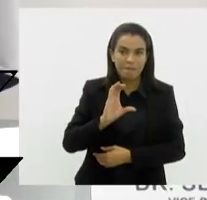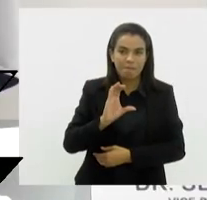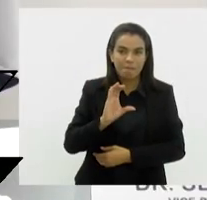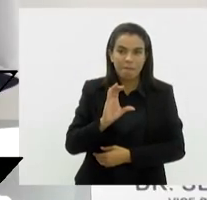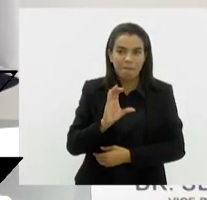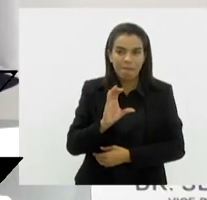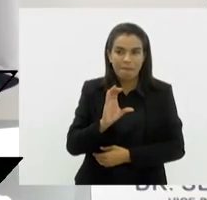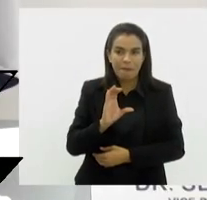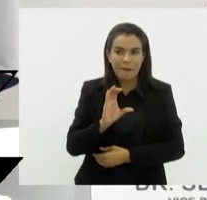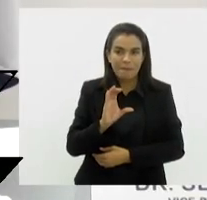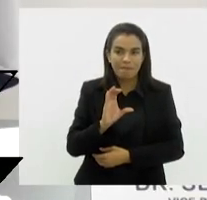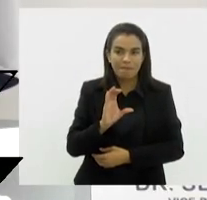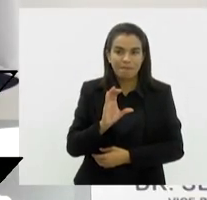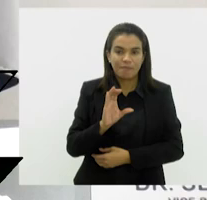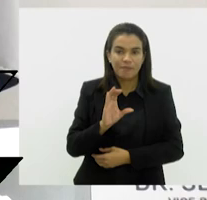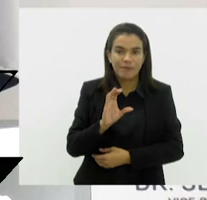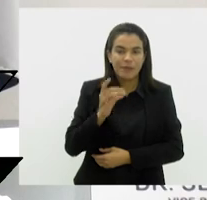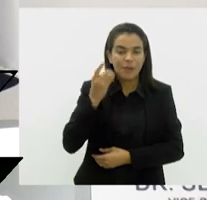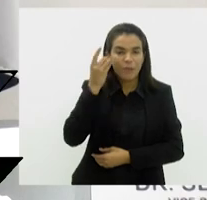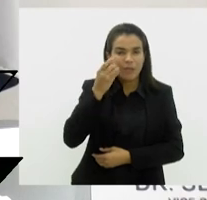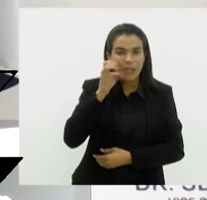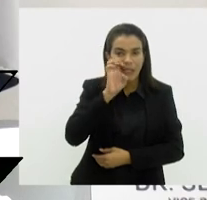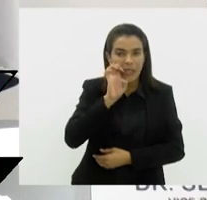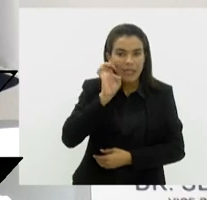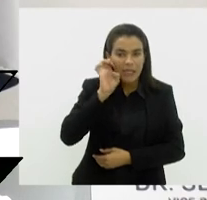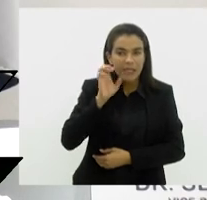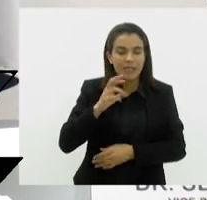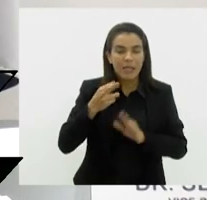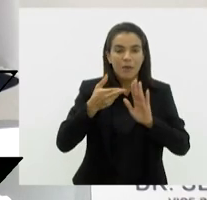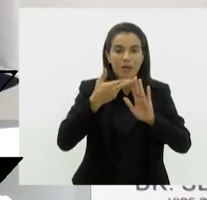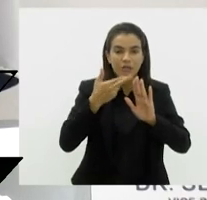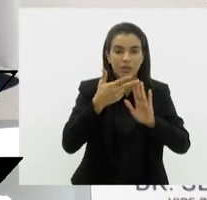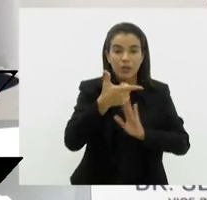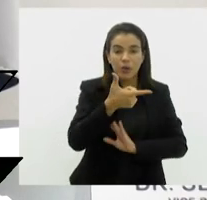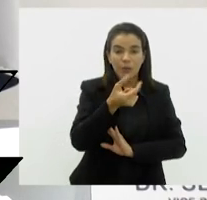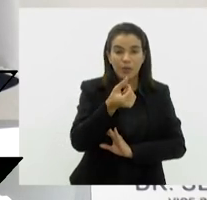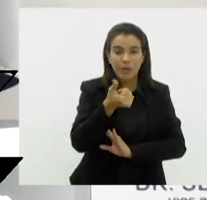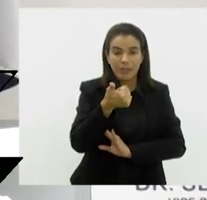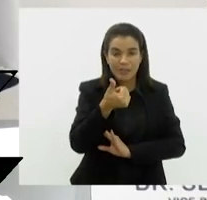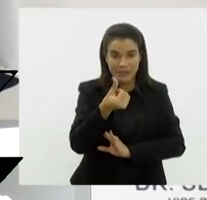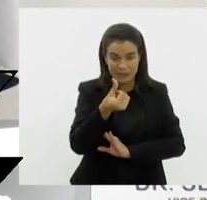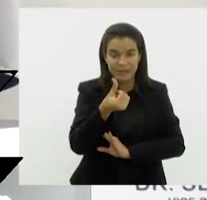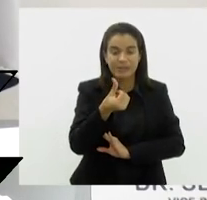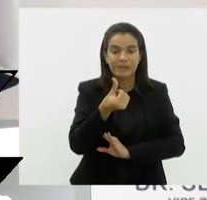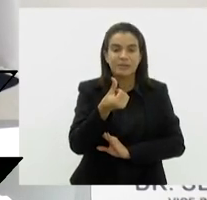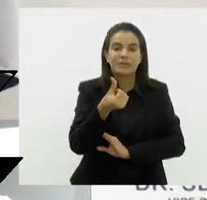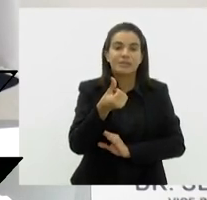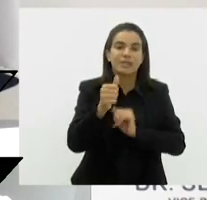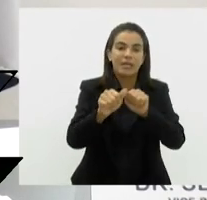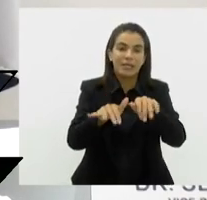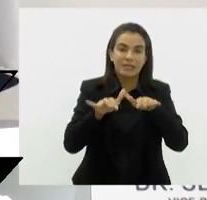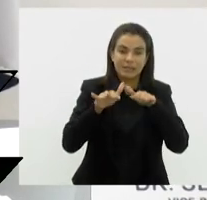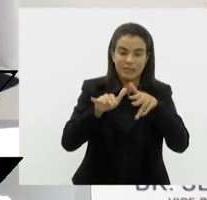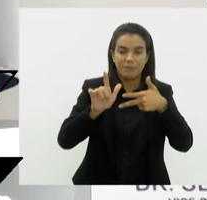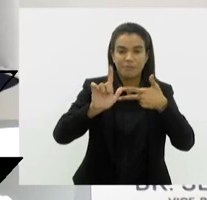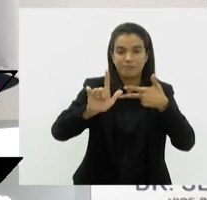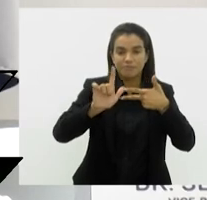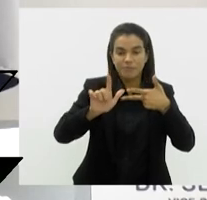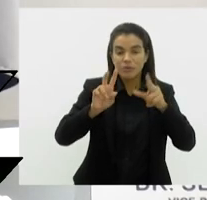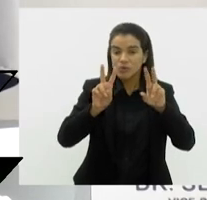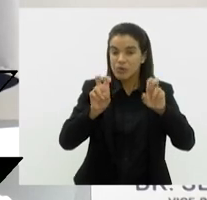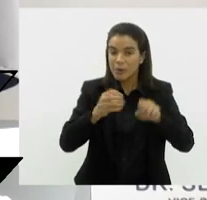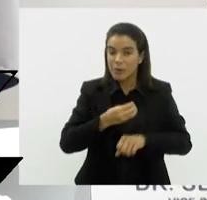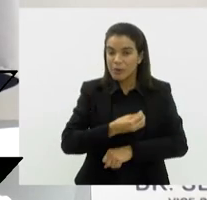fato, antes eu vou passar a palavra à deputada Érica, mas há uma resolução de 2016 da Assembleia Legislativa que versa sobre a